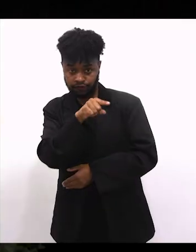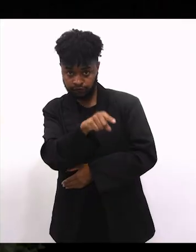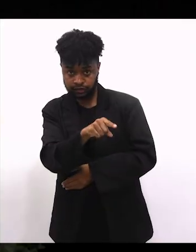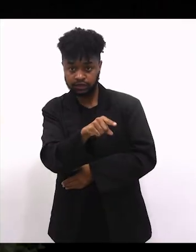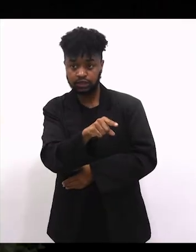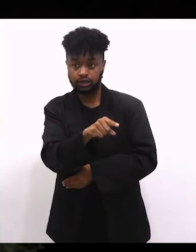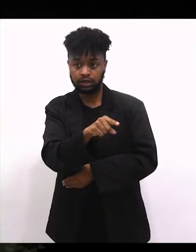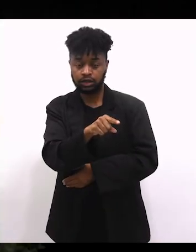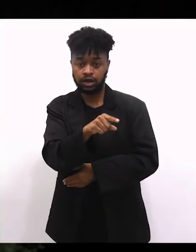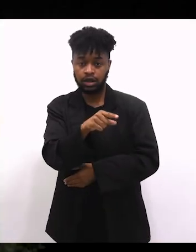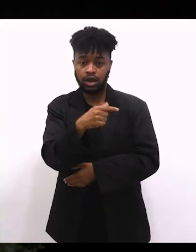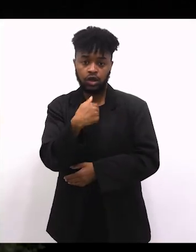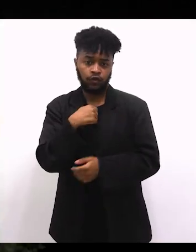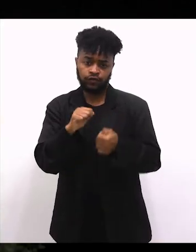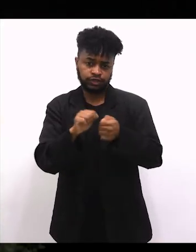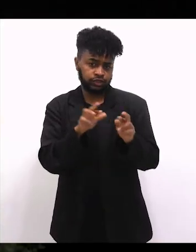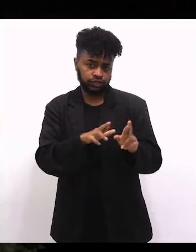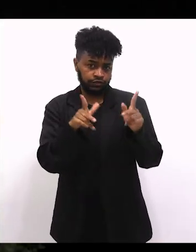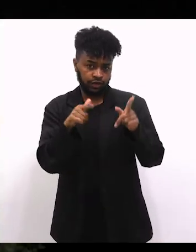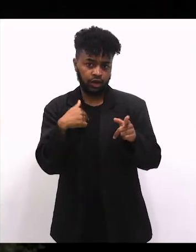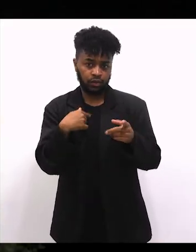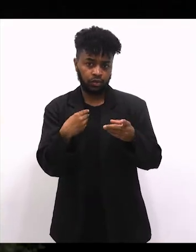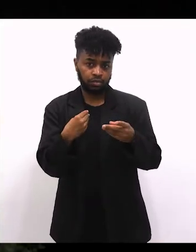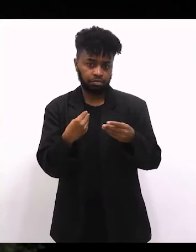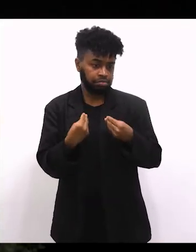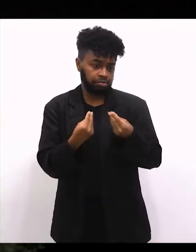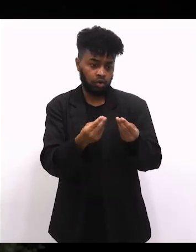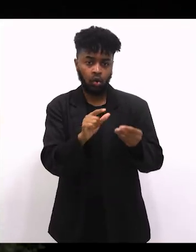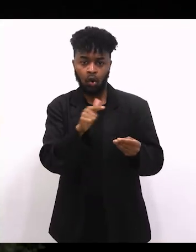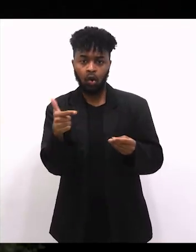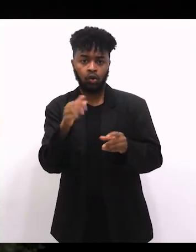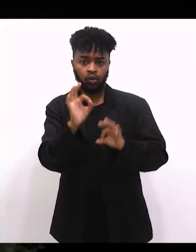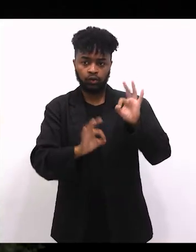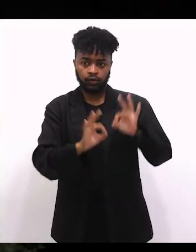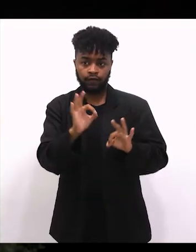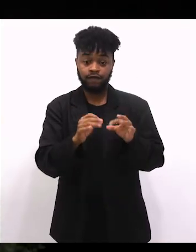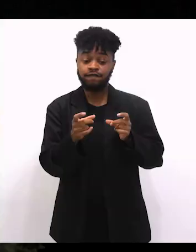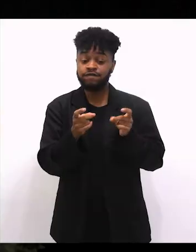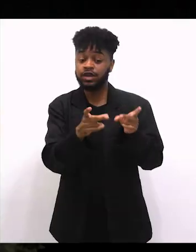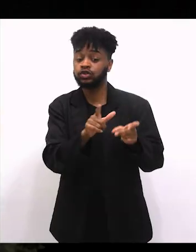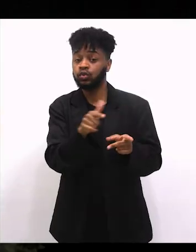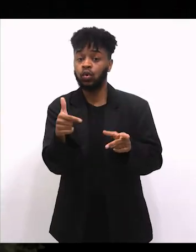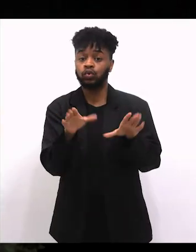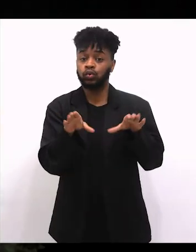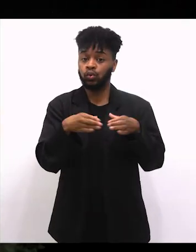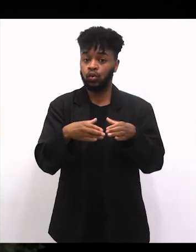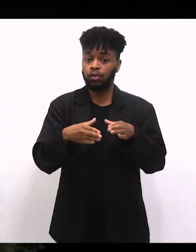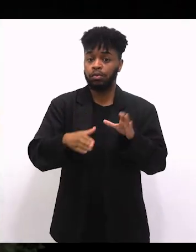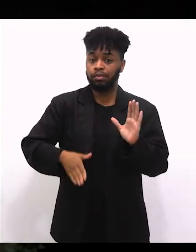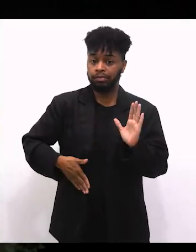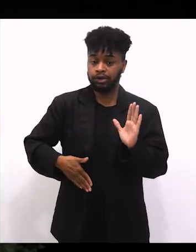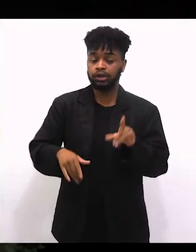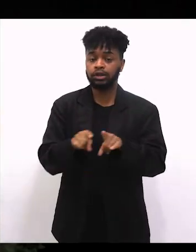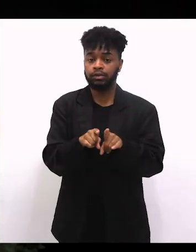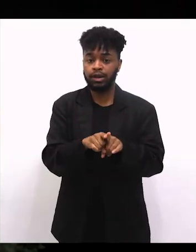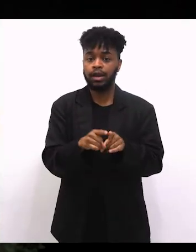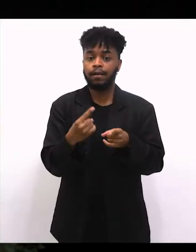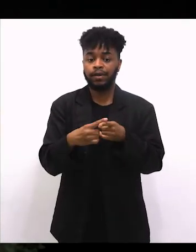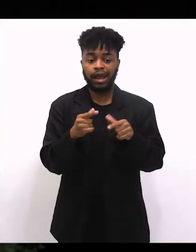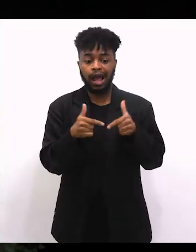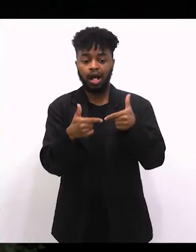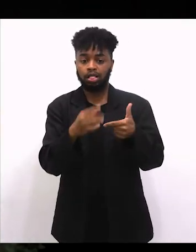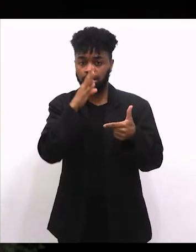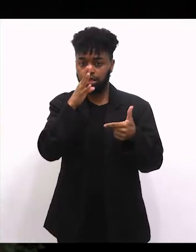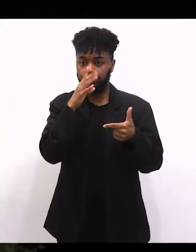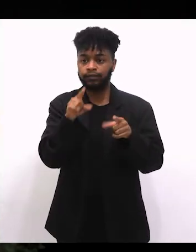você eu vou fazer uma outra coisa, eu vou te dar para uma outra organização. Então ela vende a Rosa para uma outra organização criminosa, que além de fazer